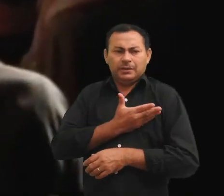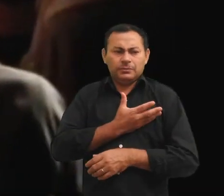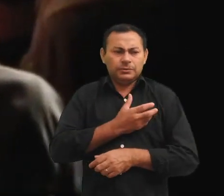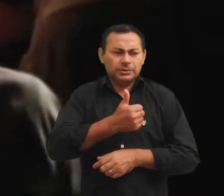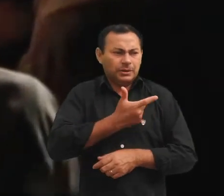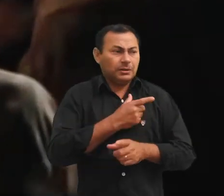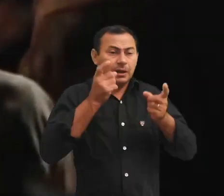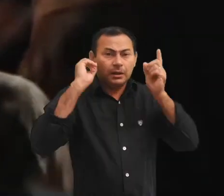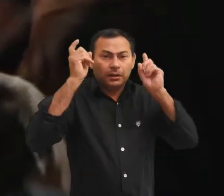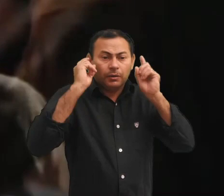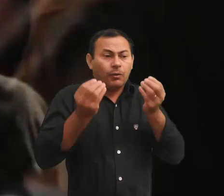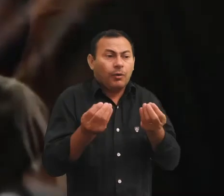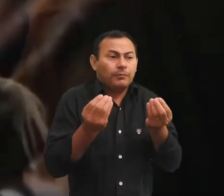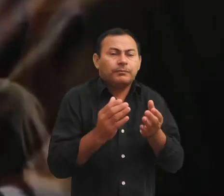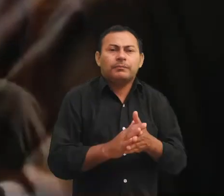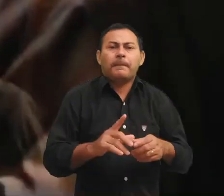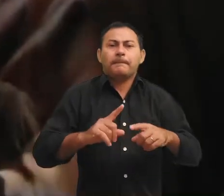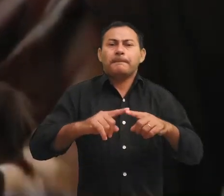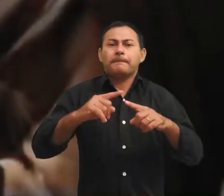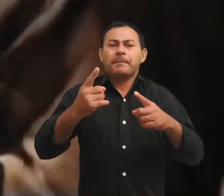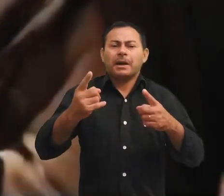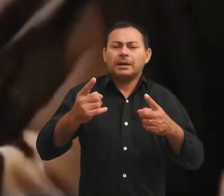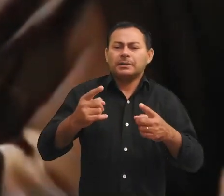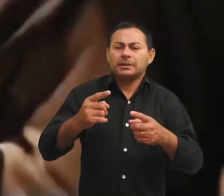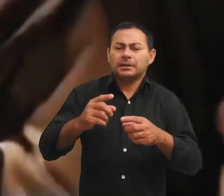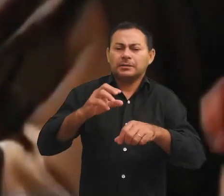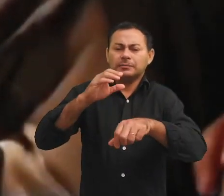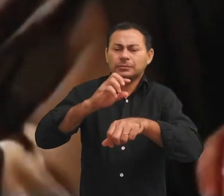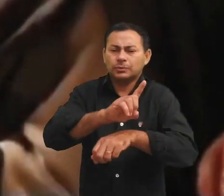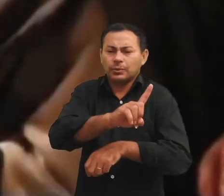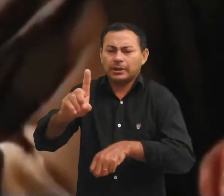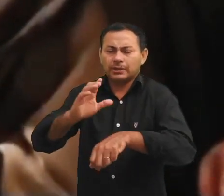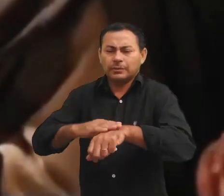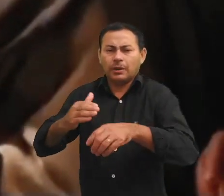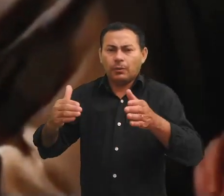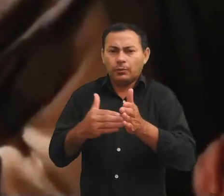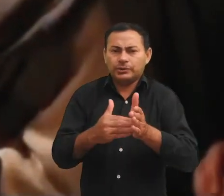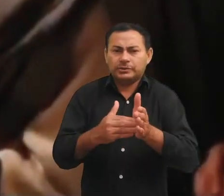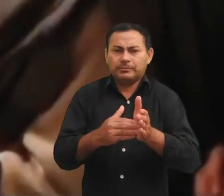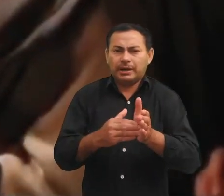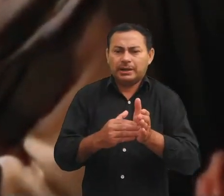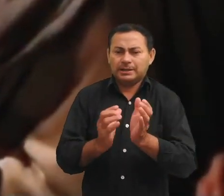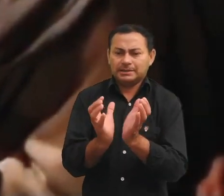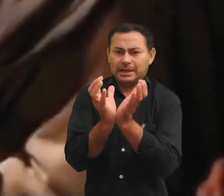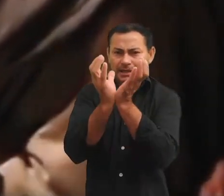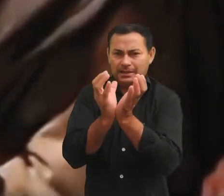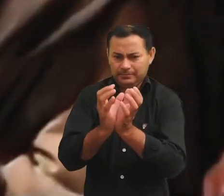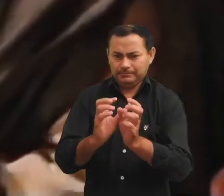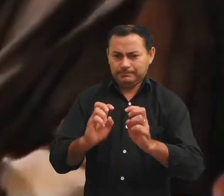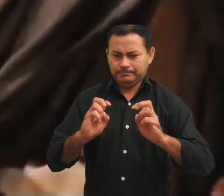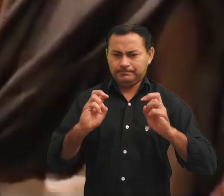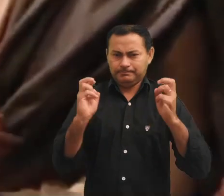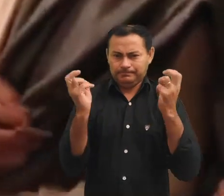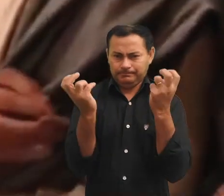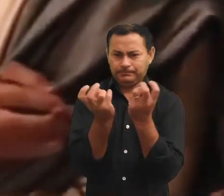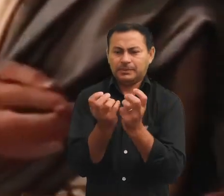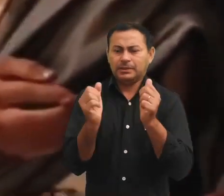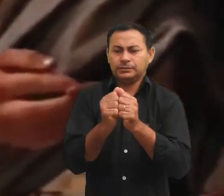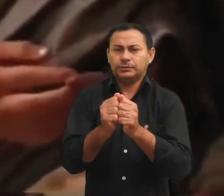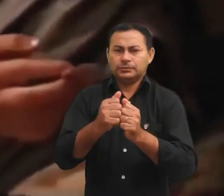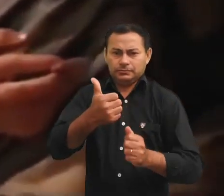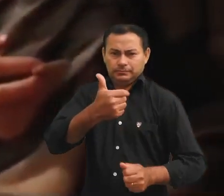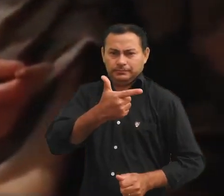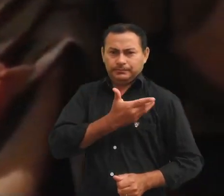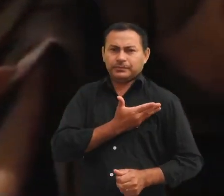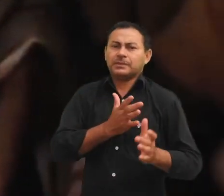E é claro que eles ficaram preocupados. Mas no meio daquele retiro durante a última ceia, que teve a